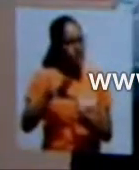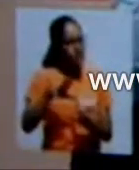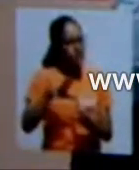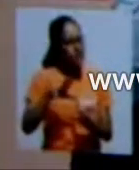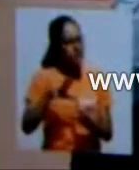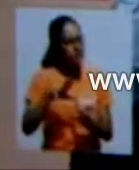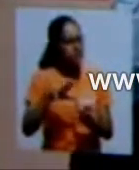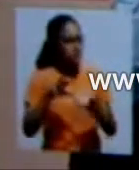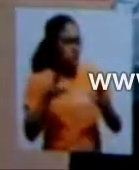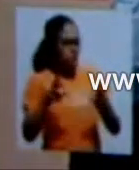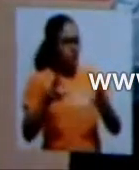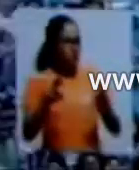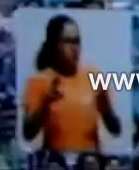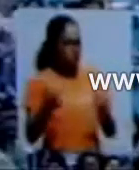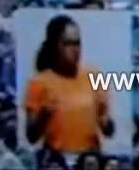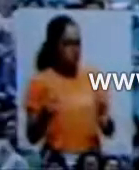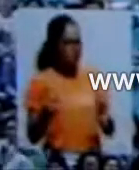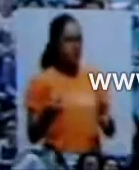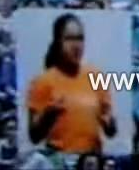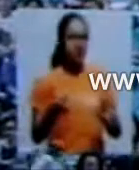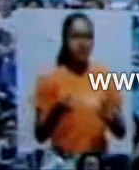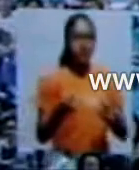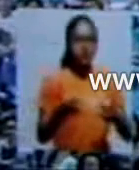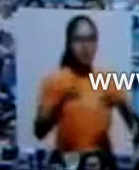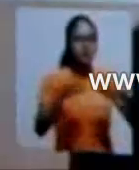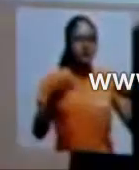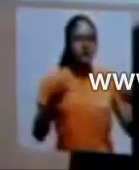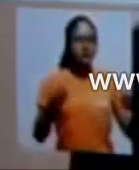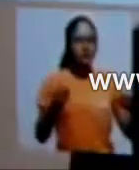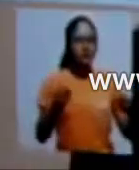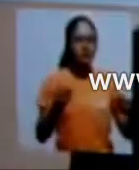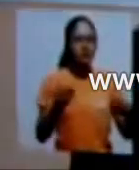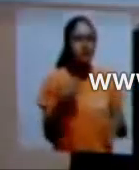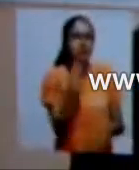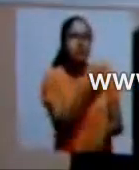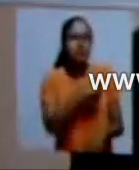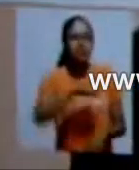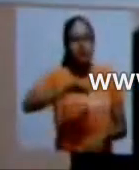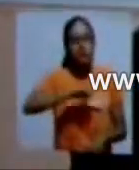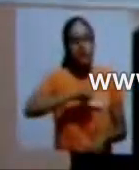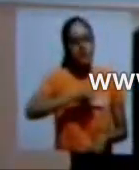Parece engraçado, mas é verdade. São aquelas coisas que você já tem.